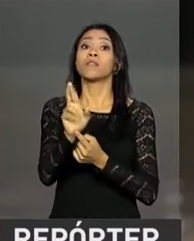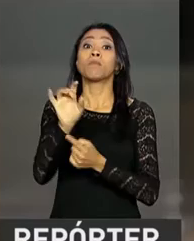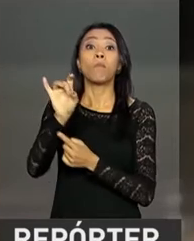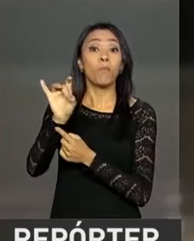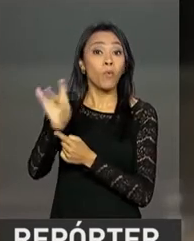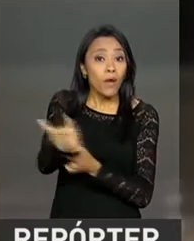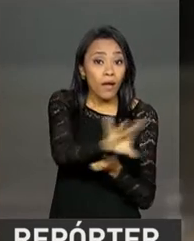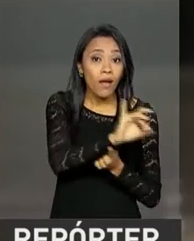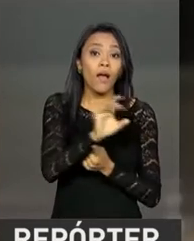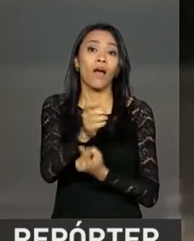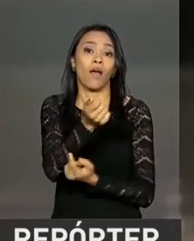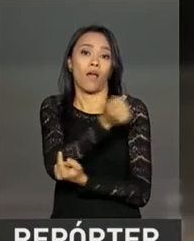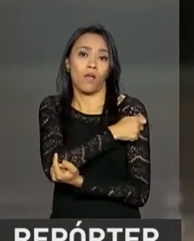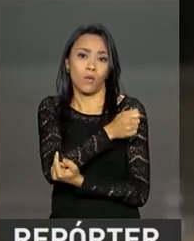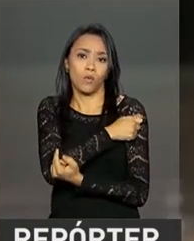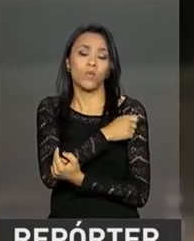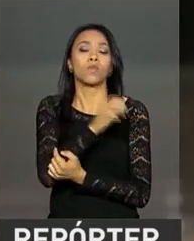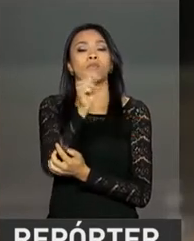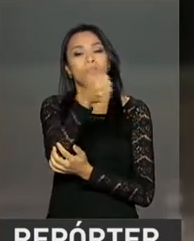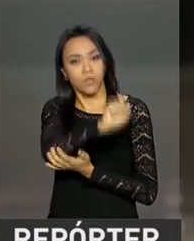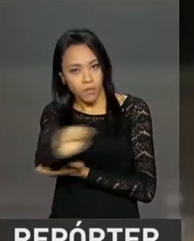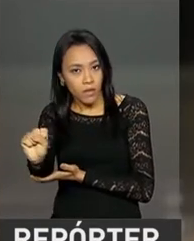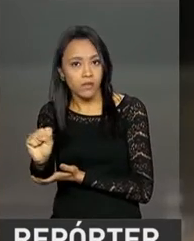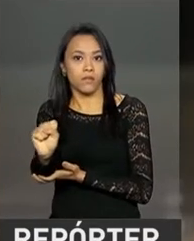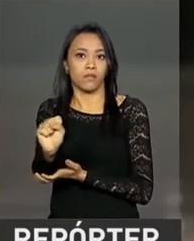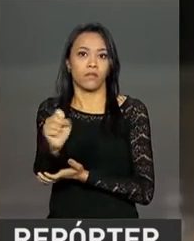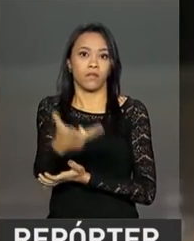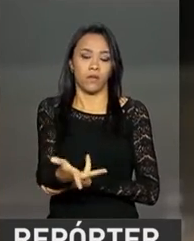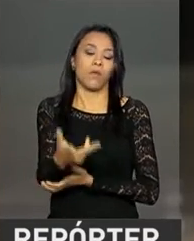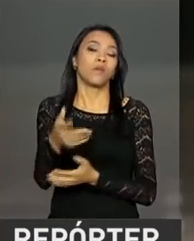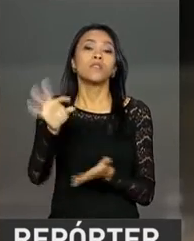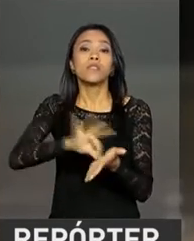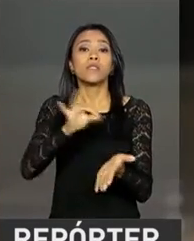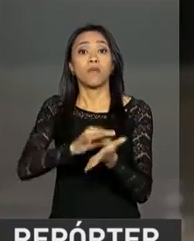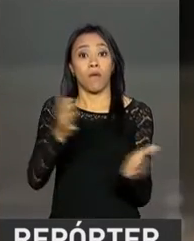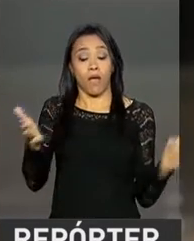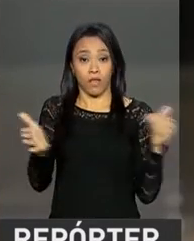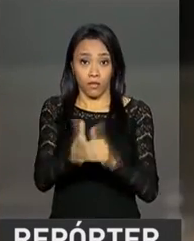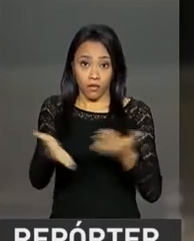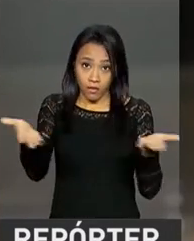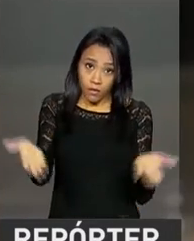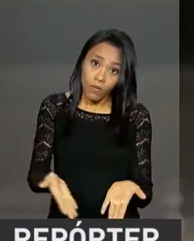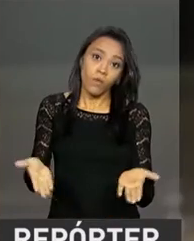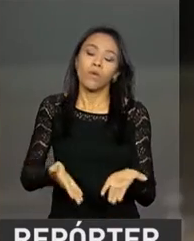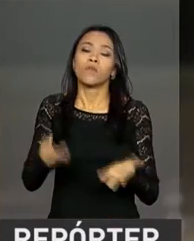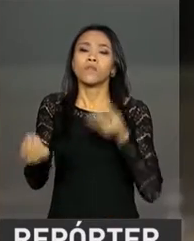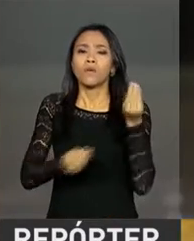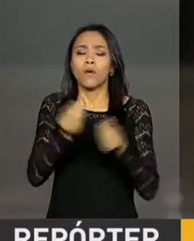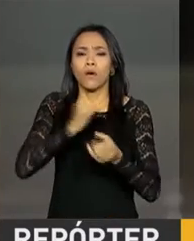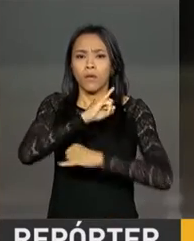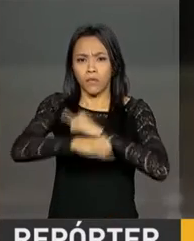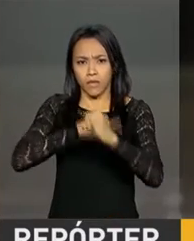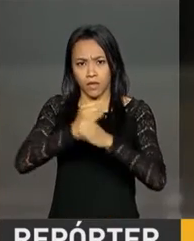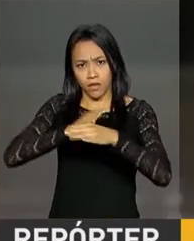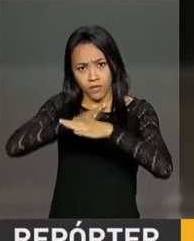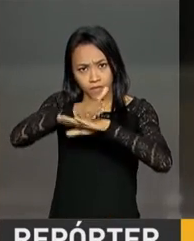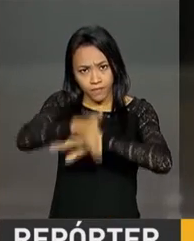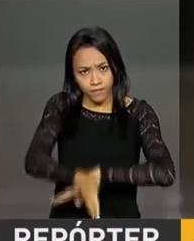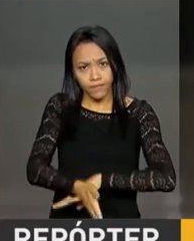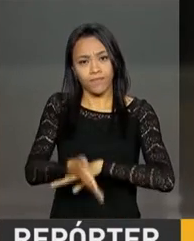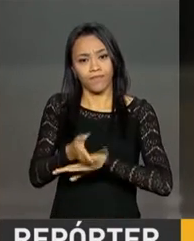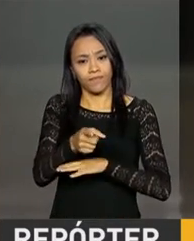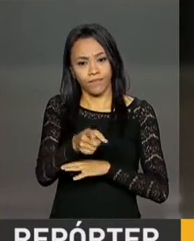semestre bom a inscrição como eu falei ela deve ser feita até hoje ela deve ser feita pela internet exclusivamente pela internet